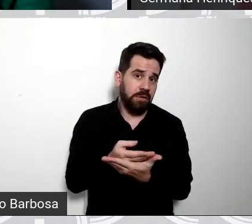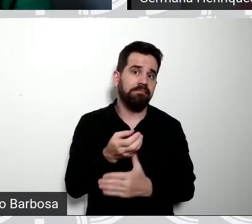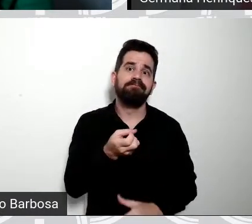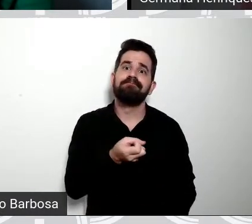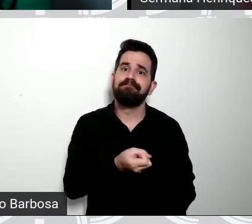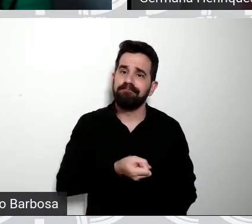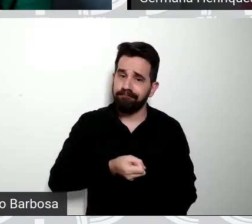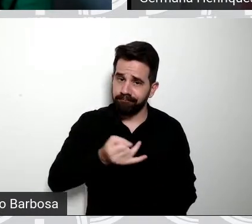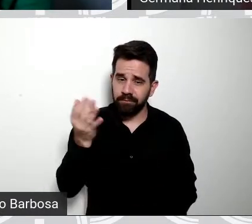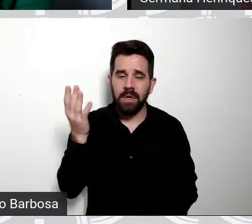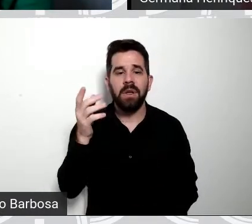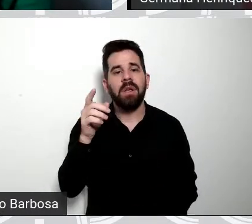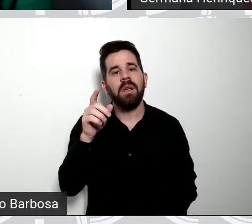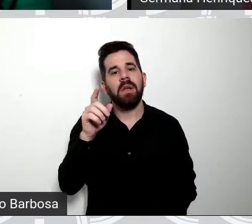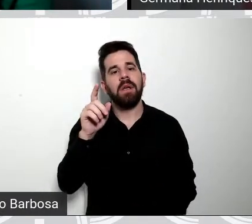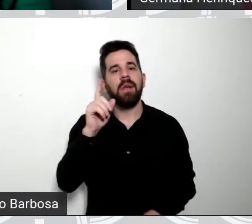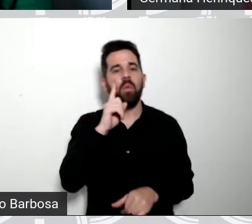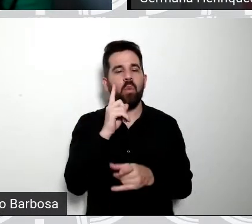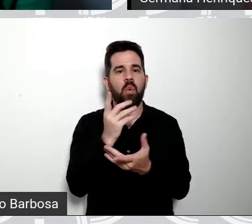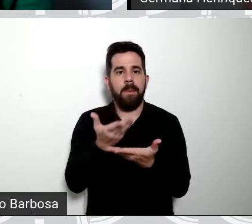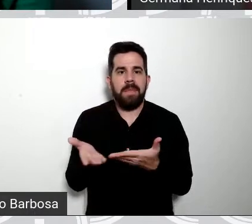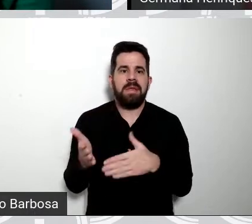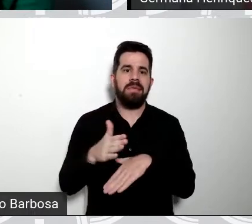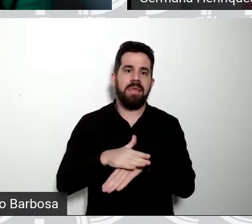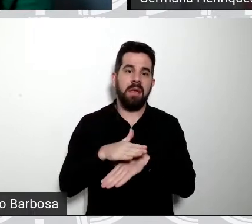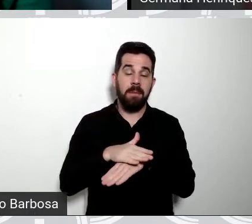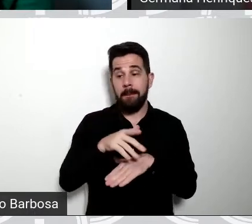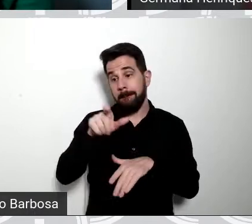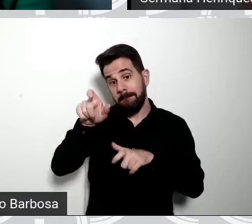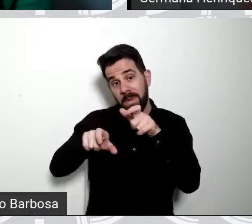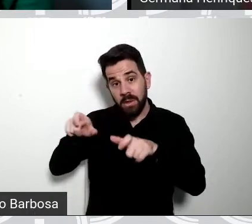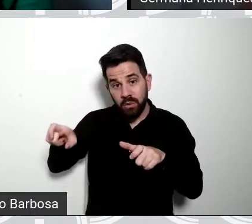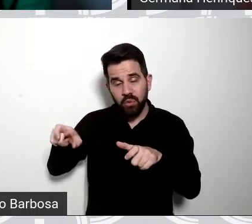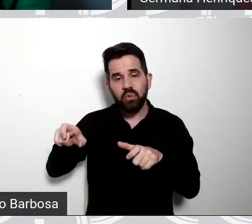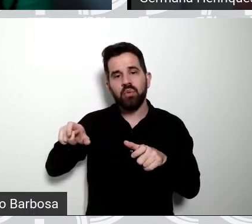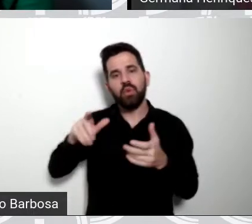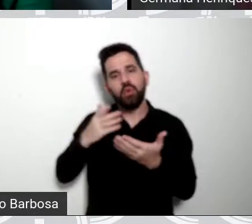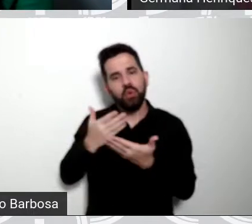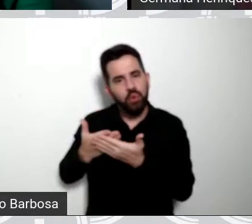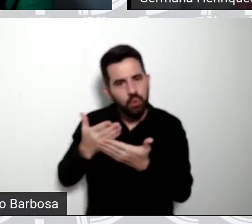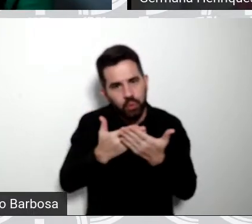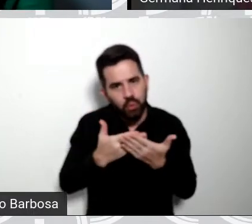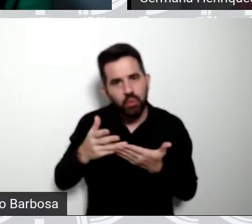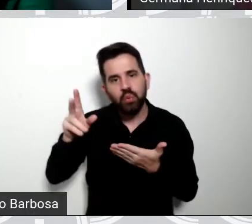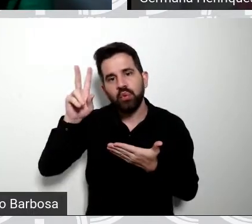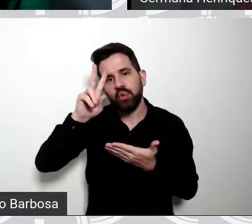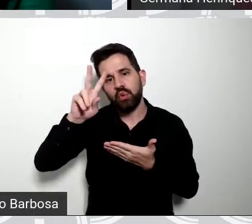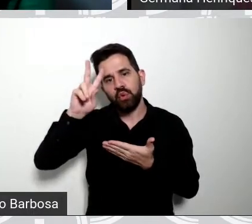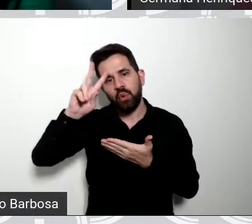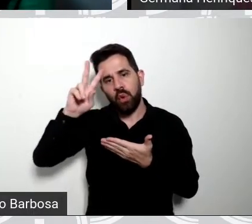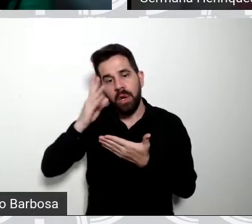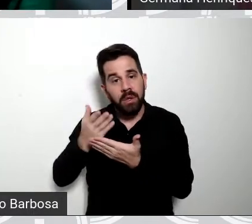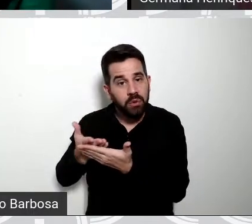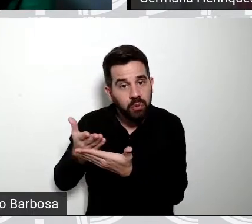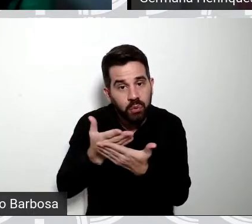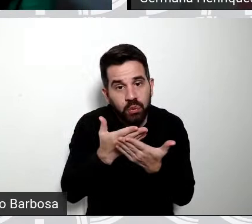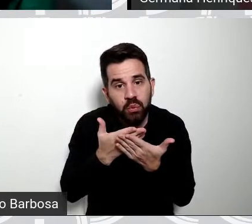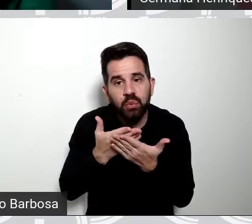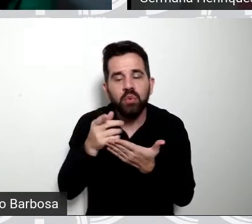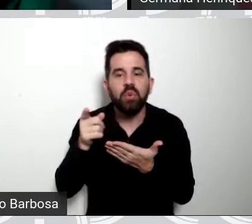para o historiador da tradução, né, para os pesquisadores em estudos da tradução,